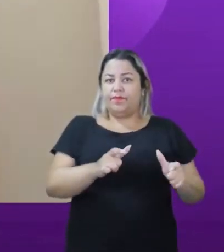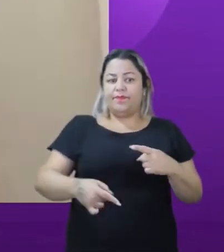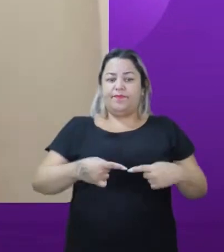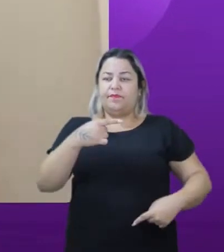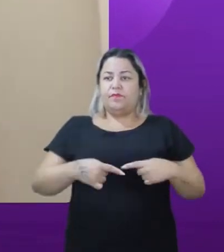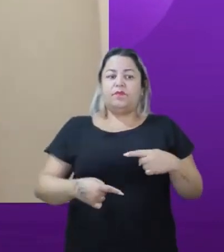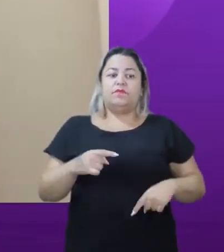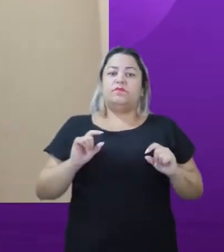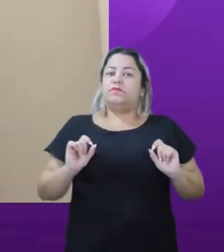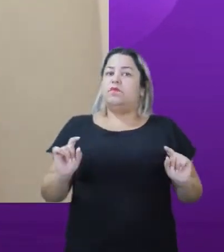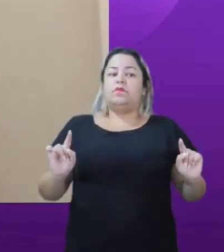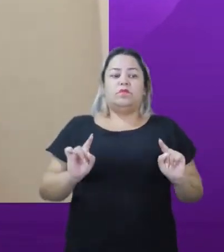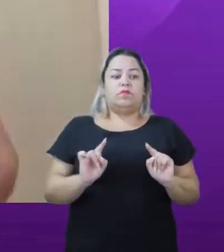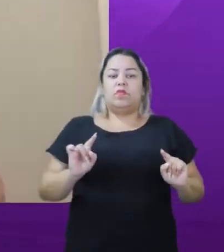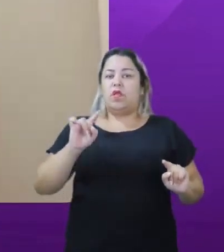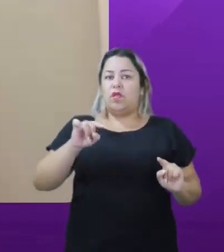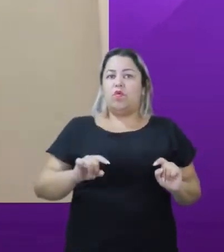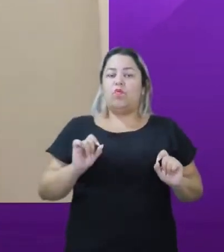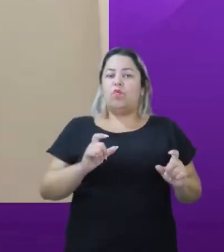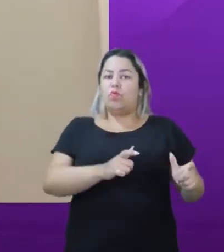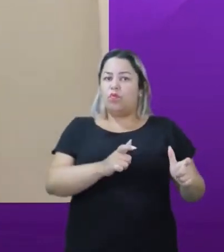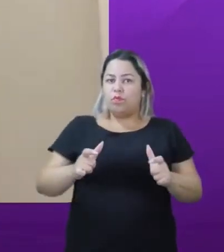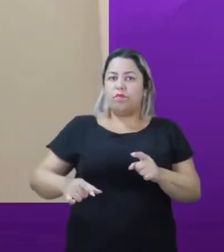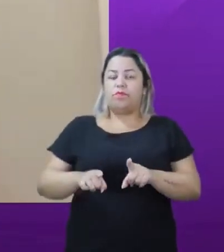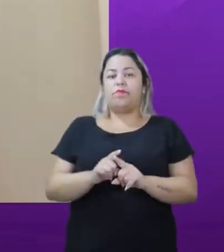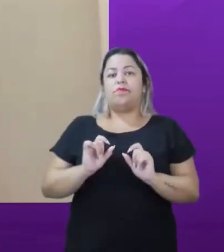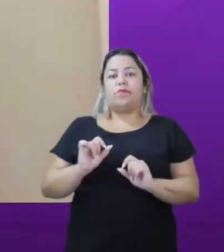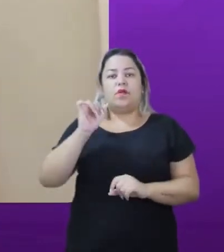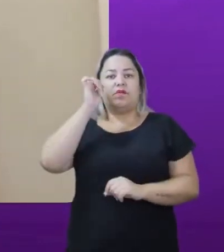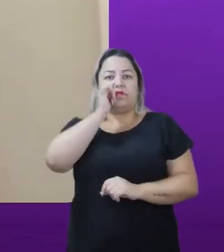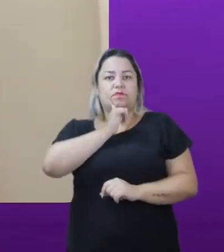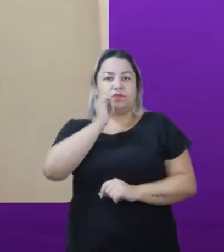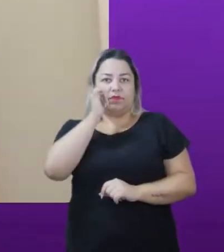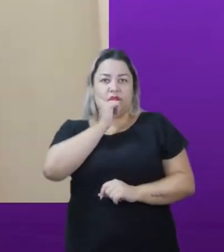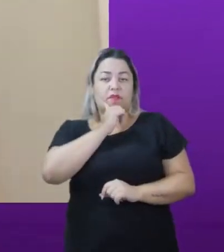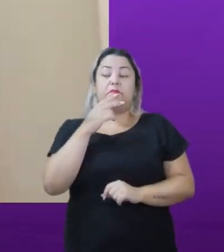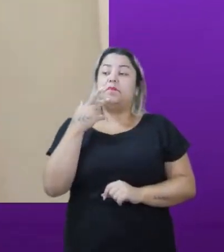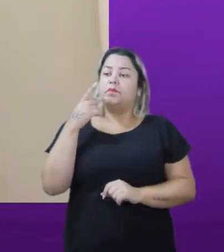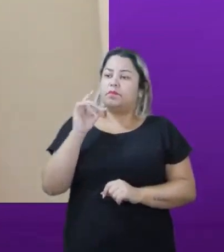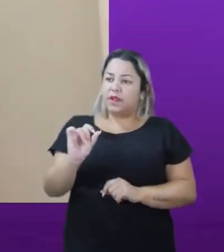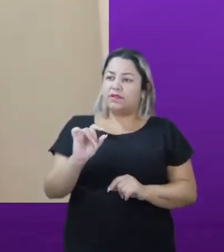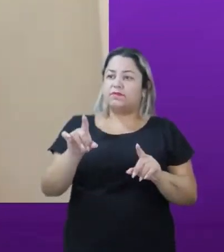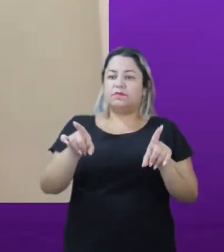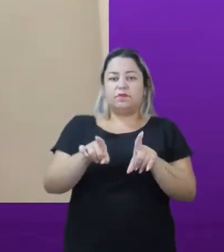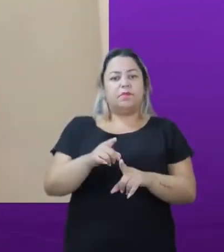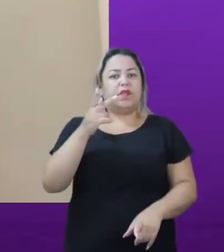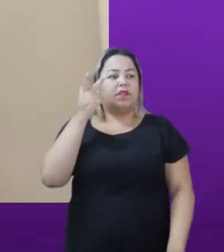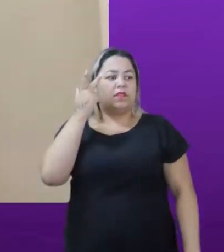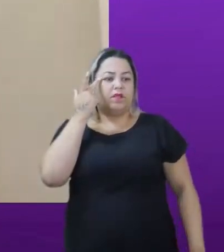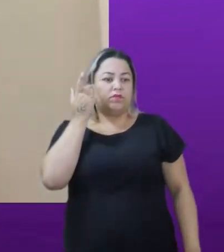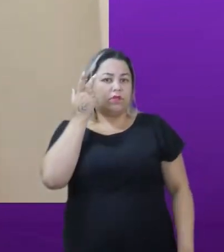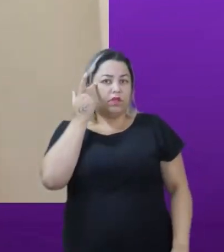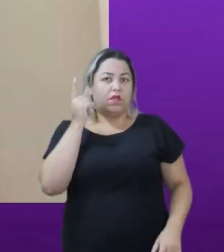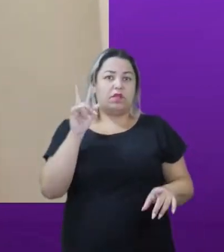política, que esse não seja, né, um lugar, um espaço para as mulheres, para que também se naturalize, né, a